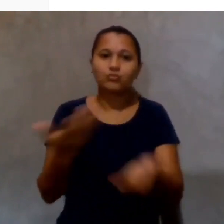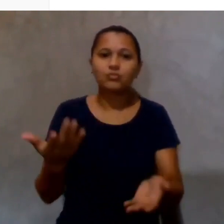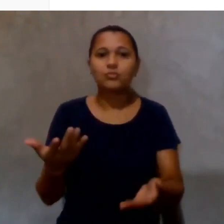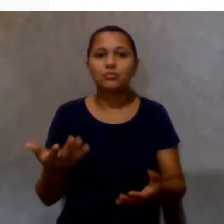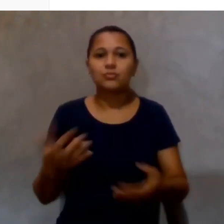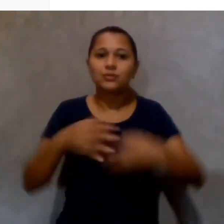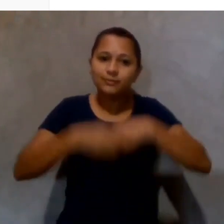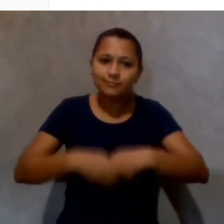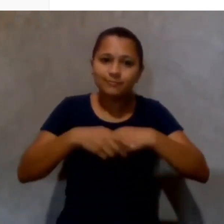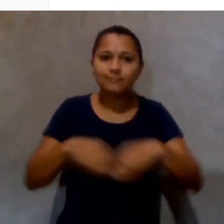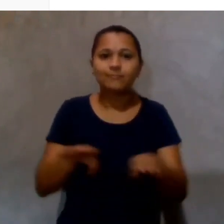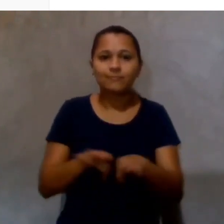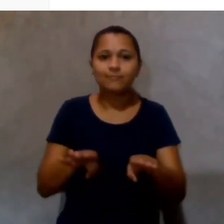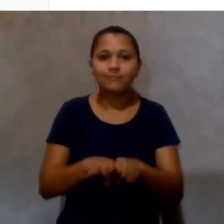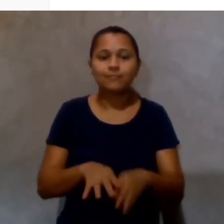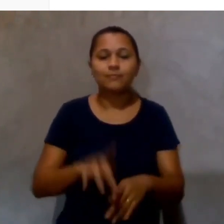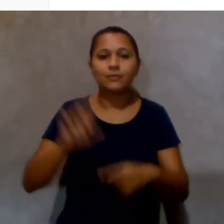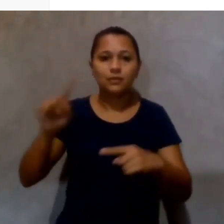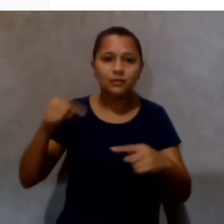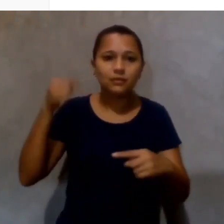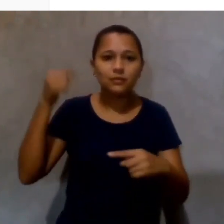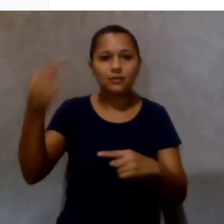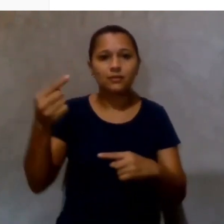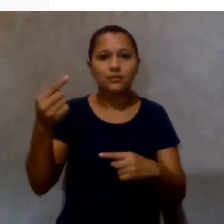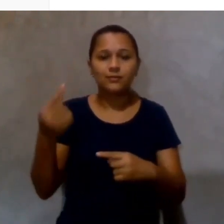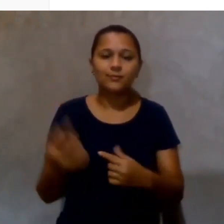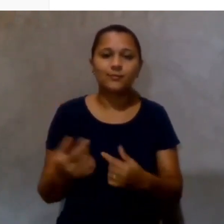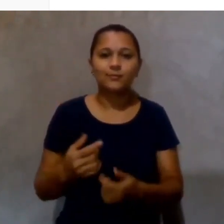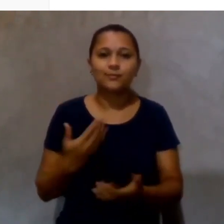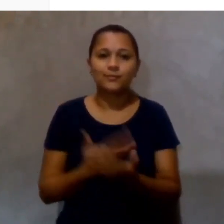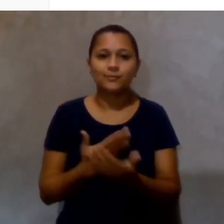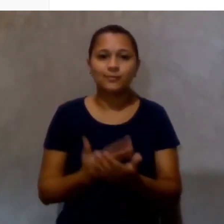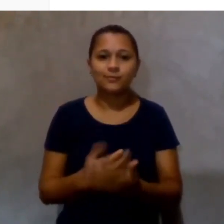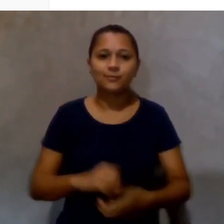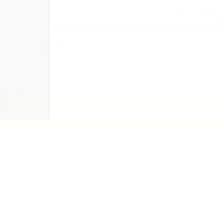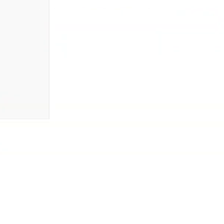Mais uma vez, saudações e até a nossa próxima videoaula.